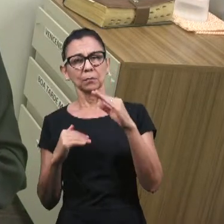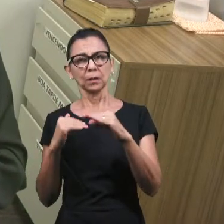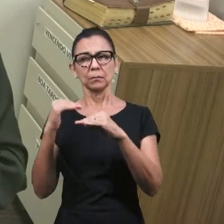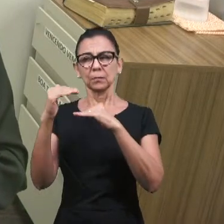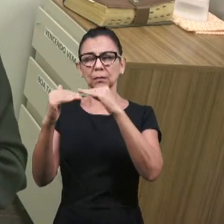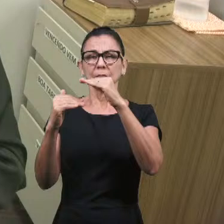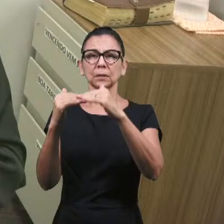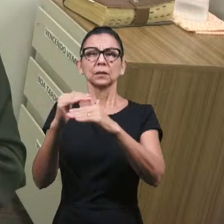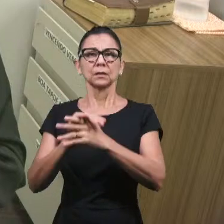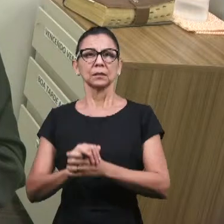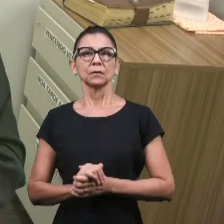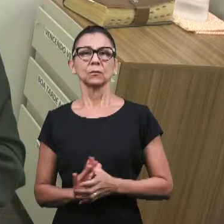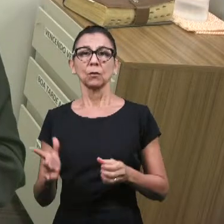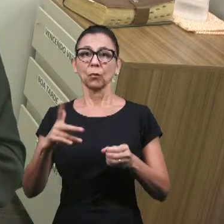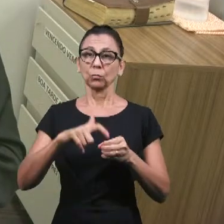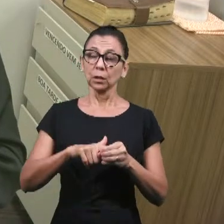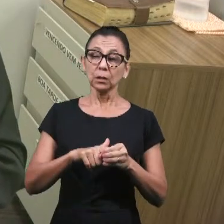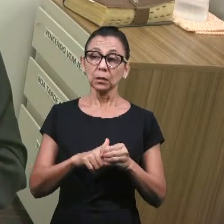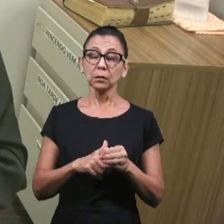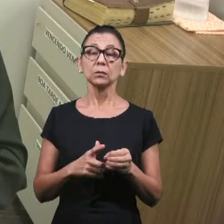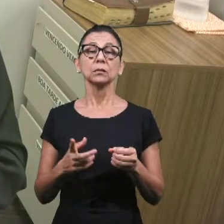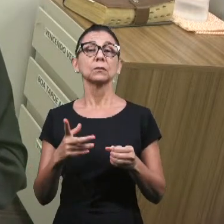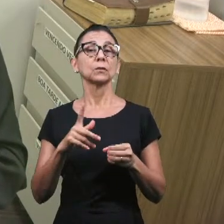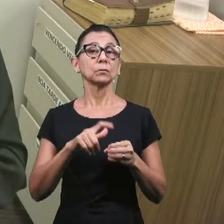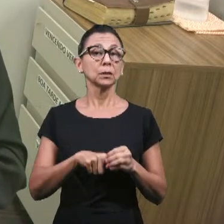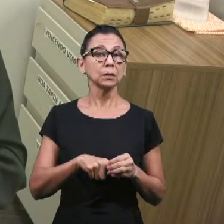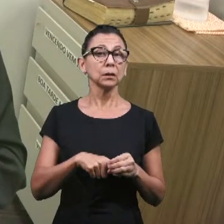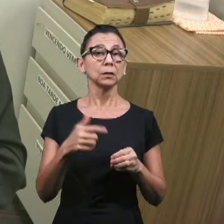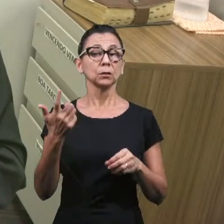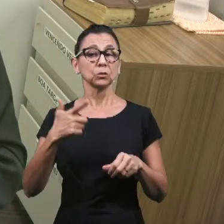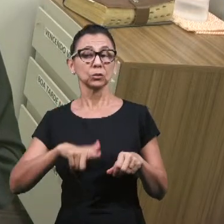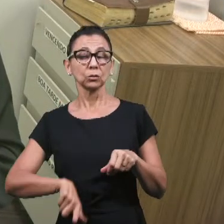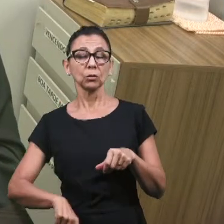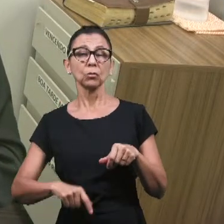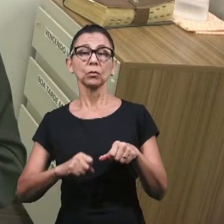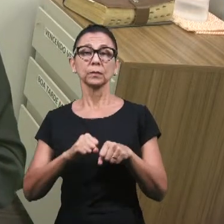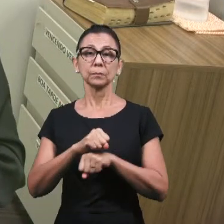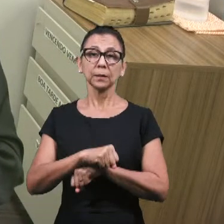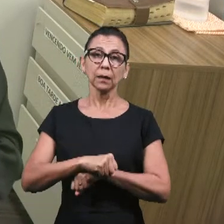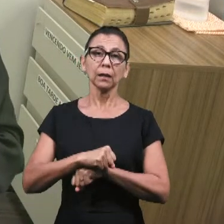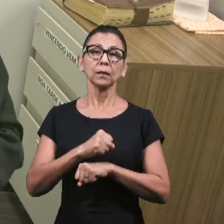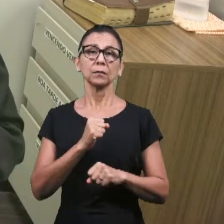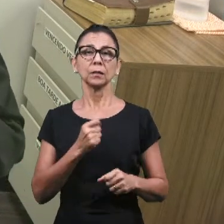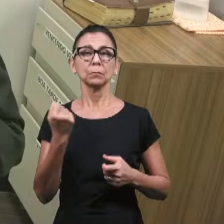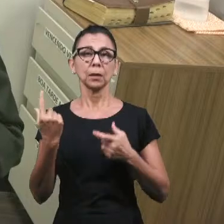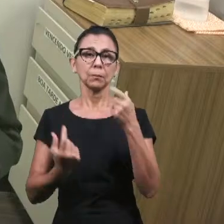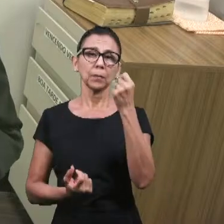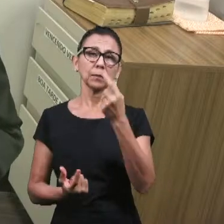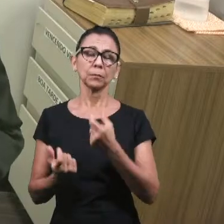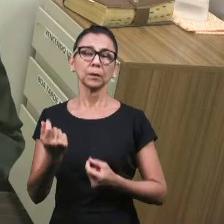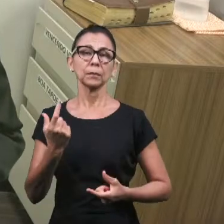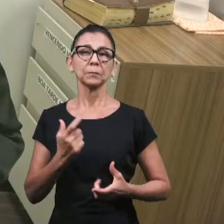volume maior de irmãos podendo subir e e foi realmente maravilhoso quem